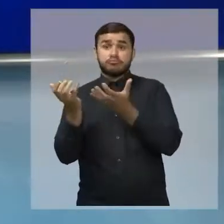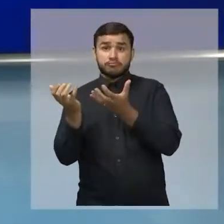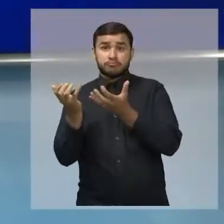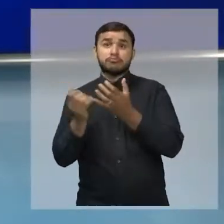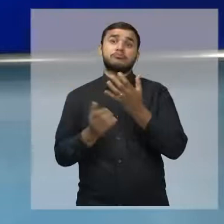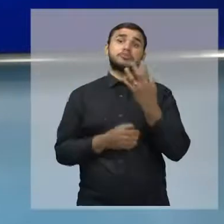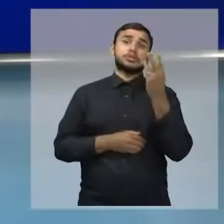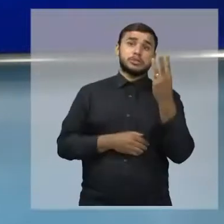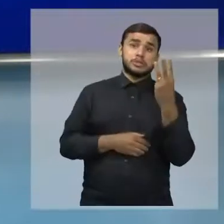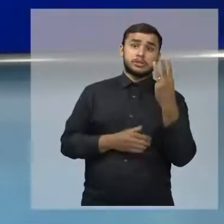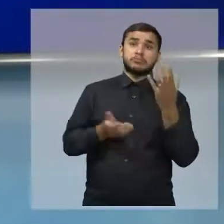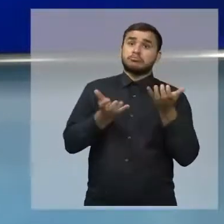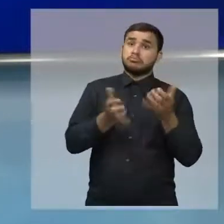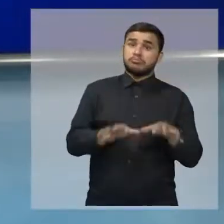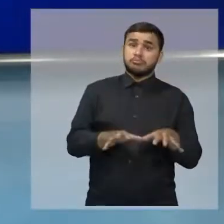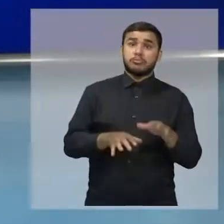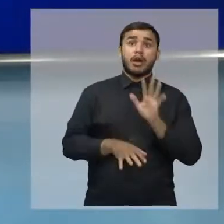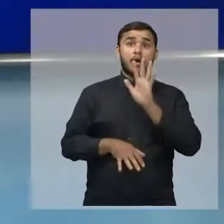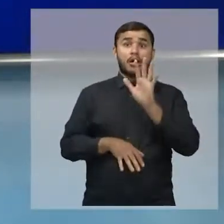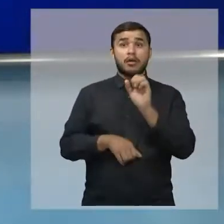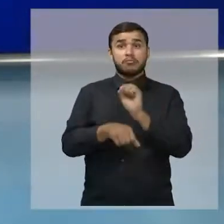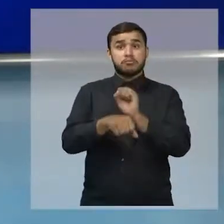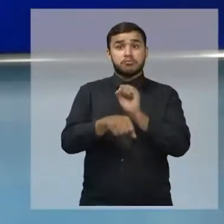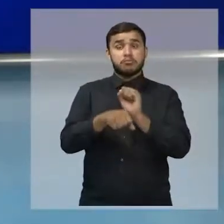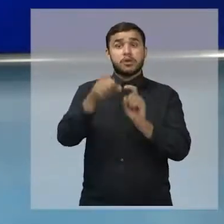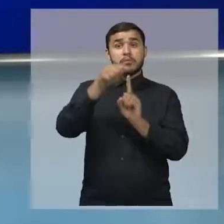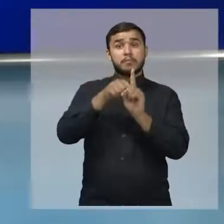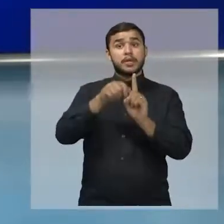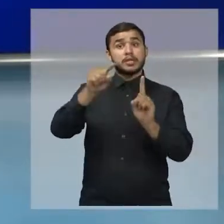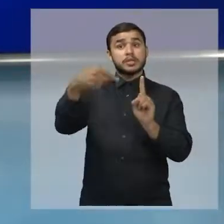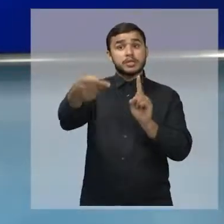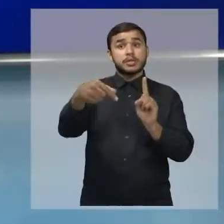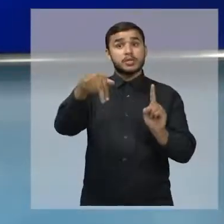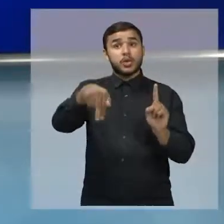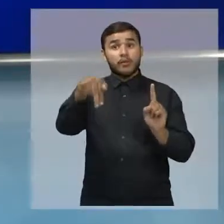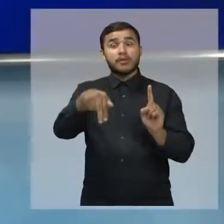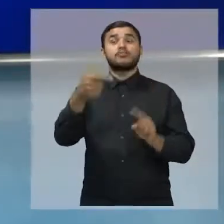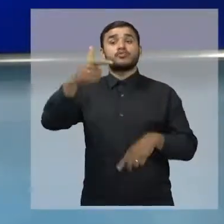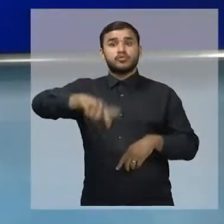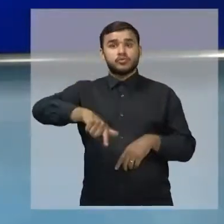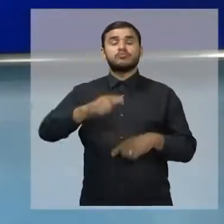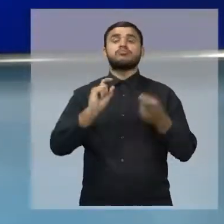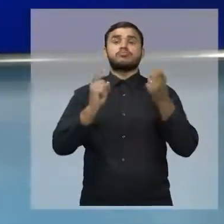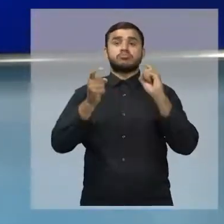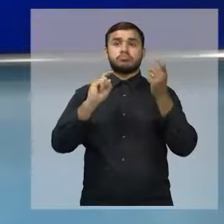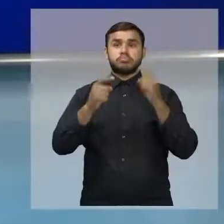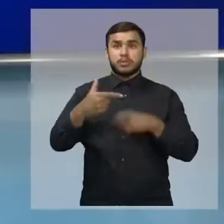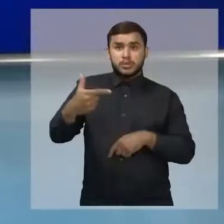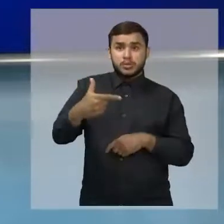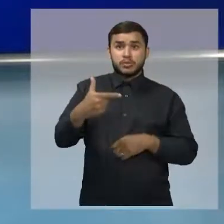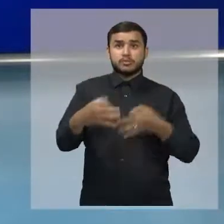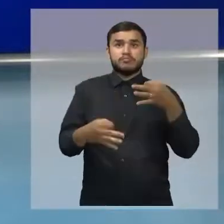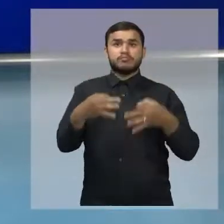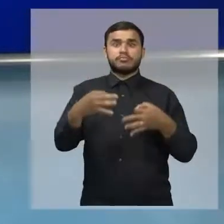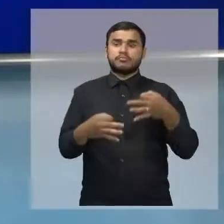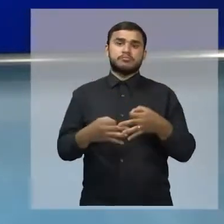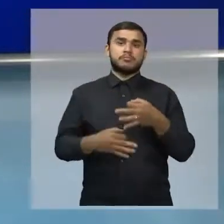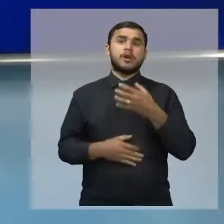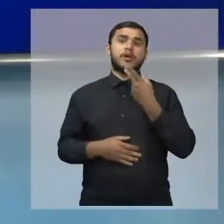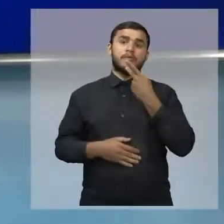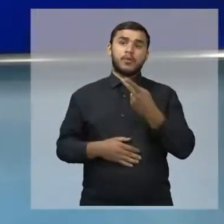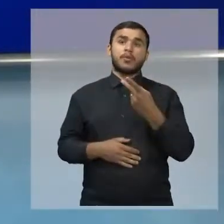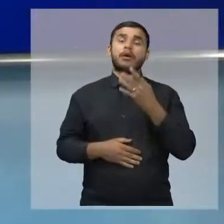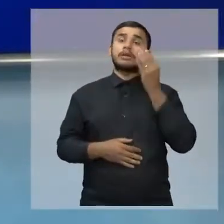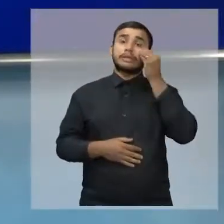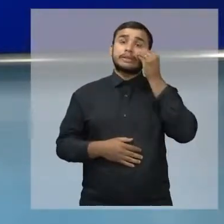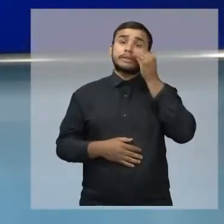4-3. Deveremos retomar essa discussão a partir de novembro e a tendência é que a prisão em segunda instância seja derrubada,